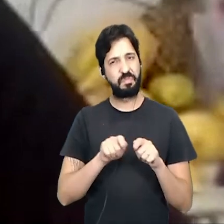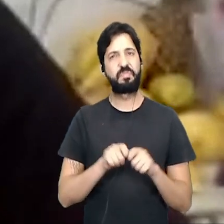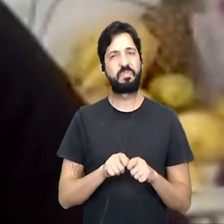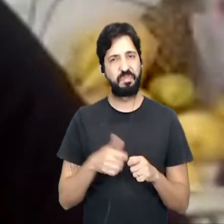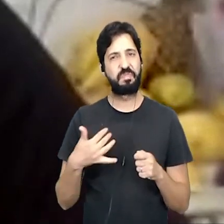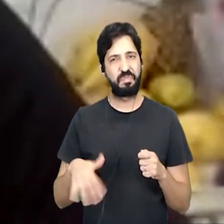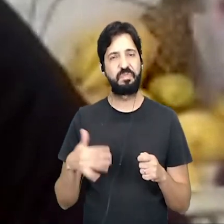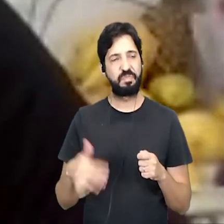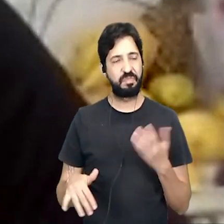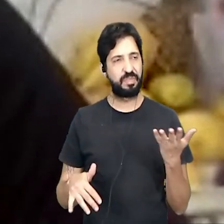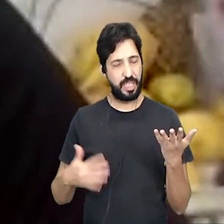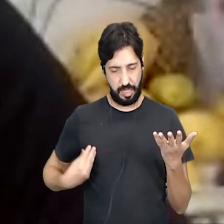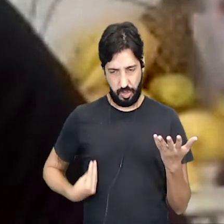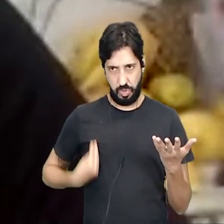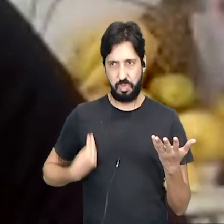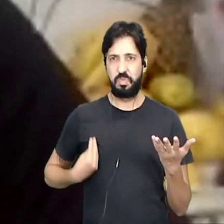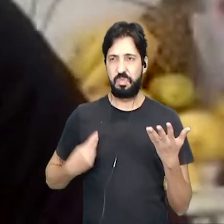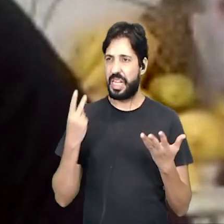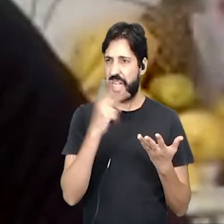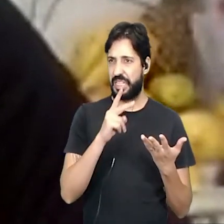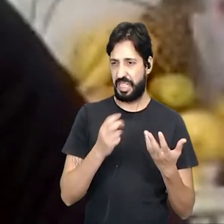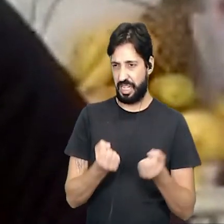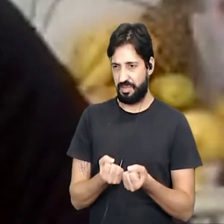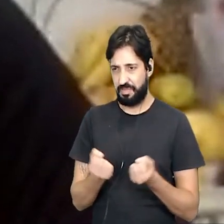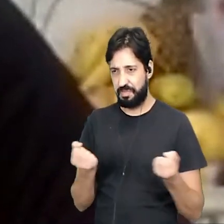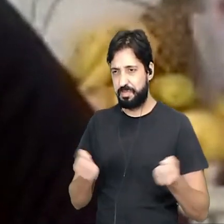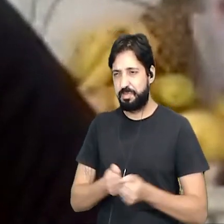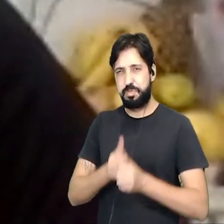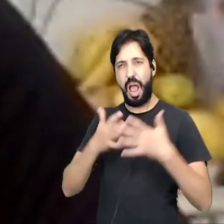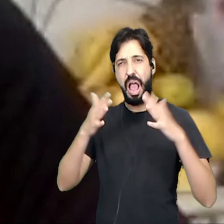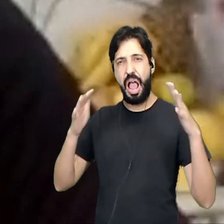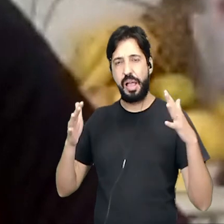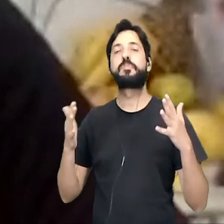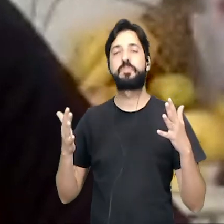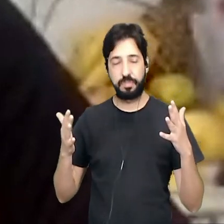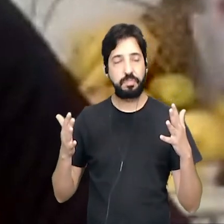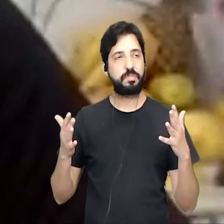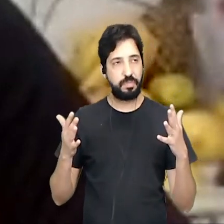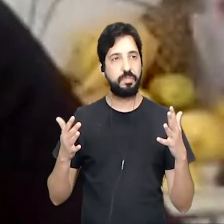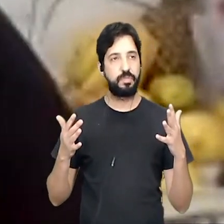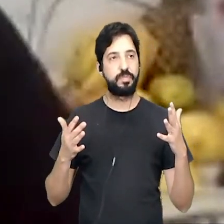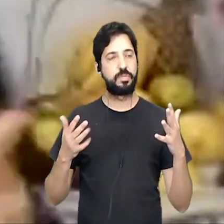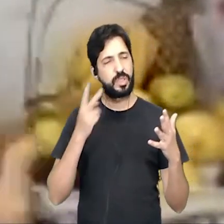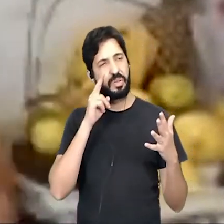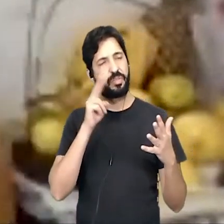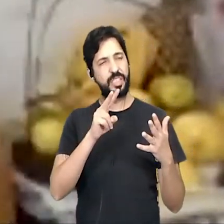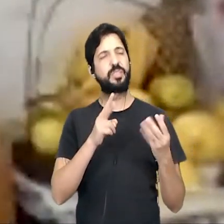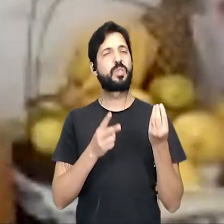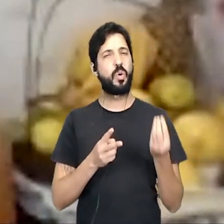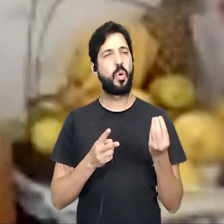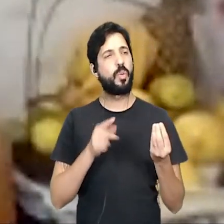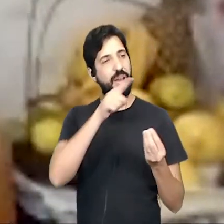olha o que esse cara está fazendo, né? Esse cara está com essa presença iluminada, mostrando quem ele é, e, ao mesmo tempo, para mim, era